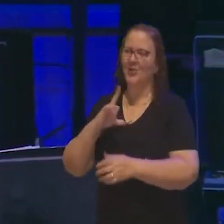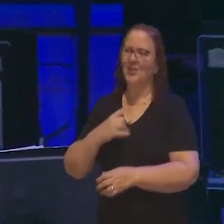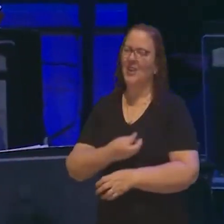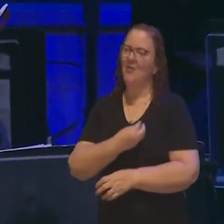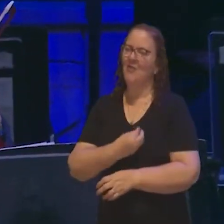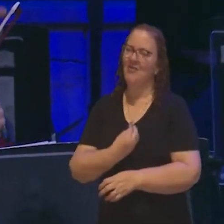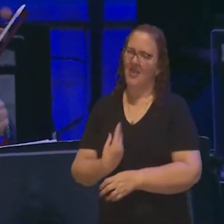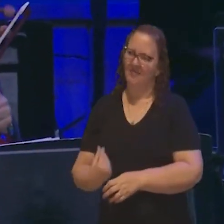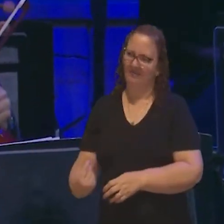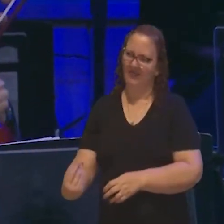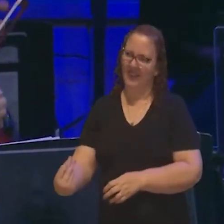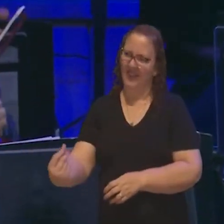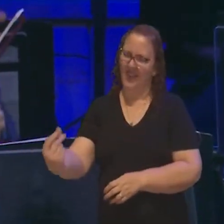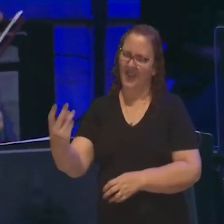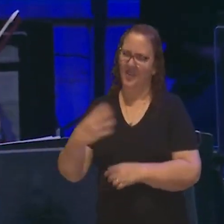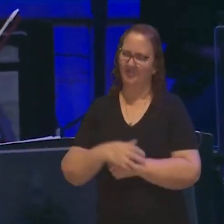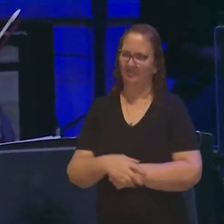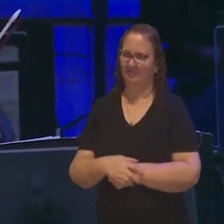aqui veio,